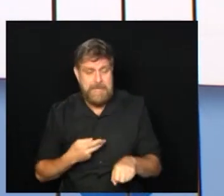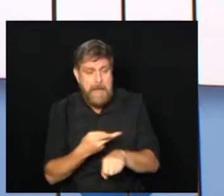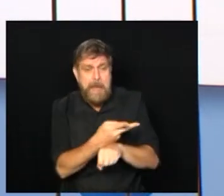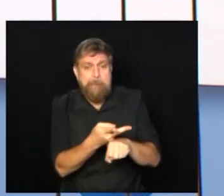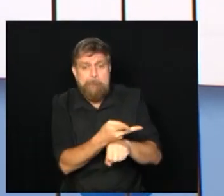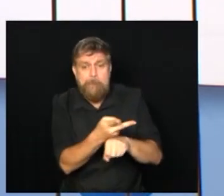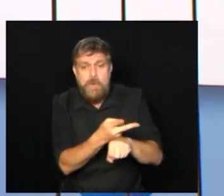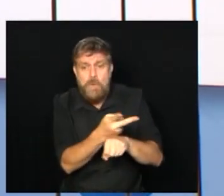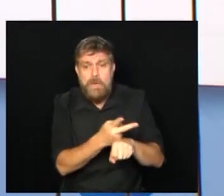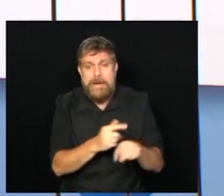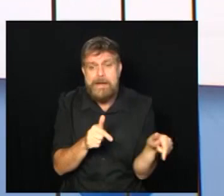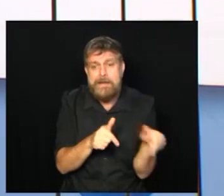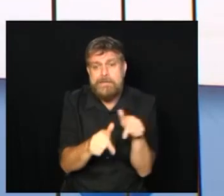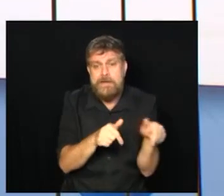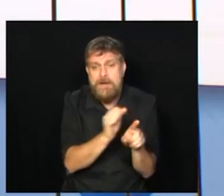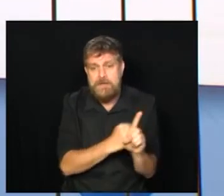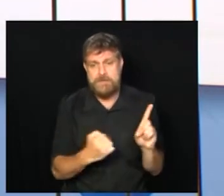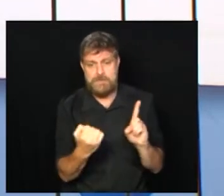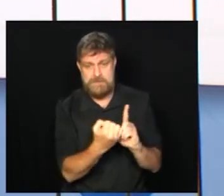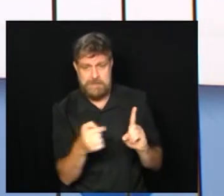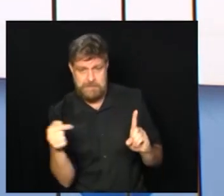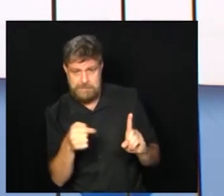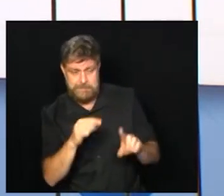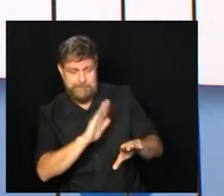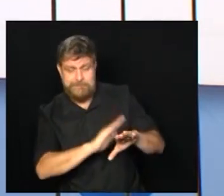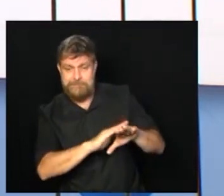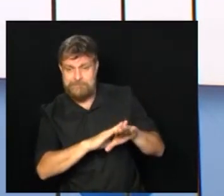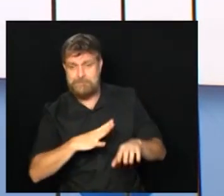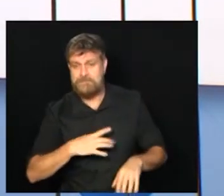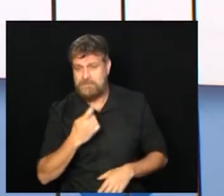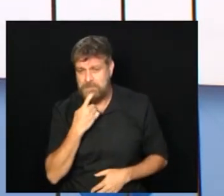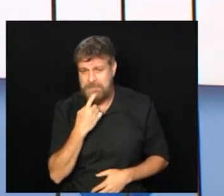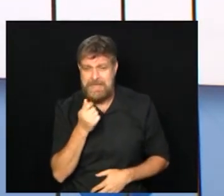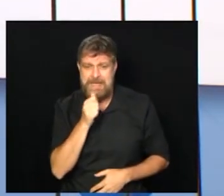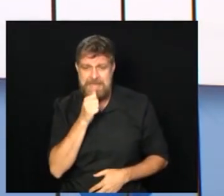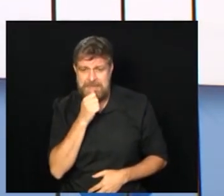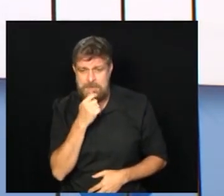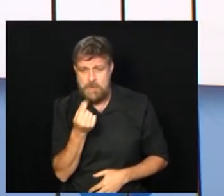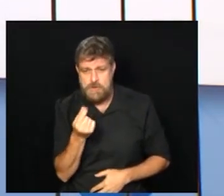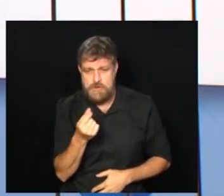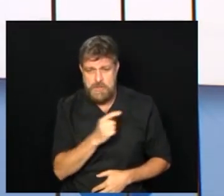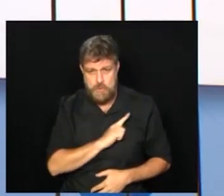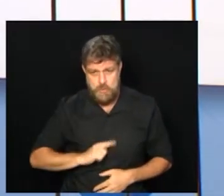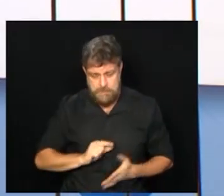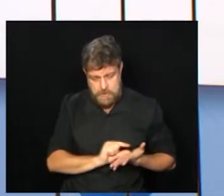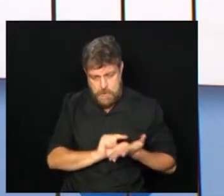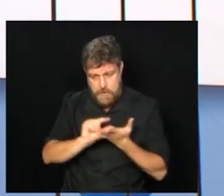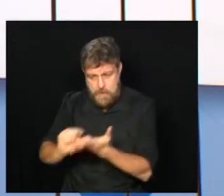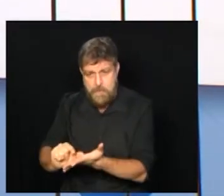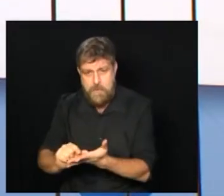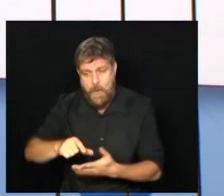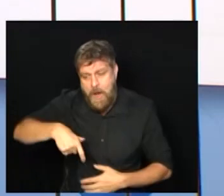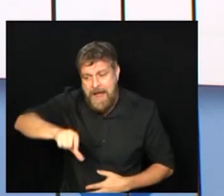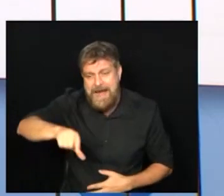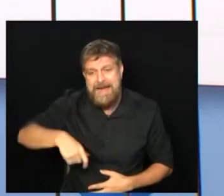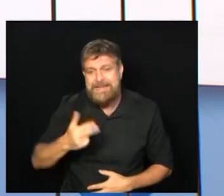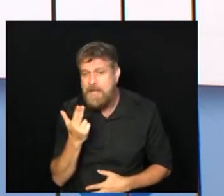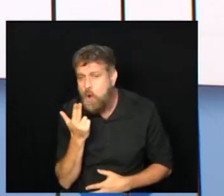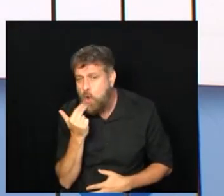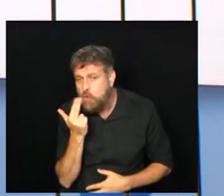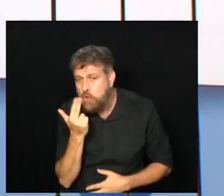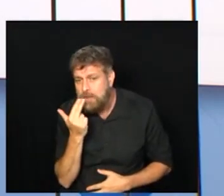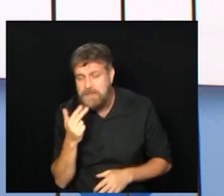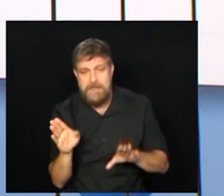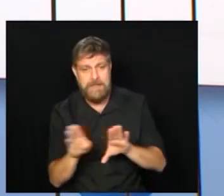tipo de serviço social que é prestado aqui em Campinas. O Bolsa Família, a gente tem o Cartão Nutrir e tantos outros